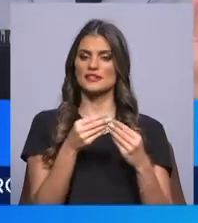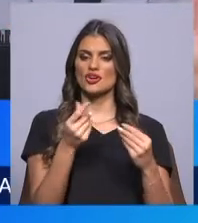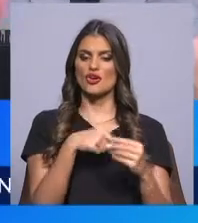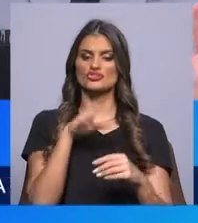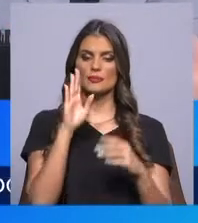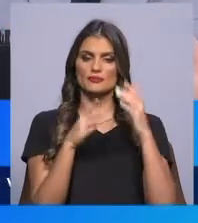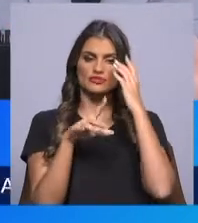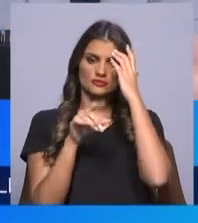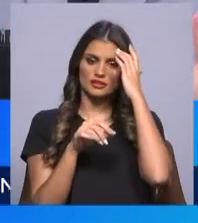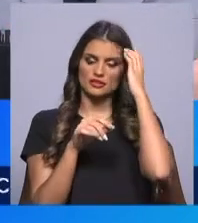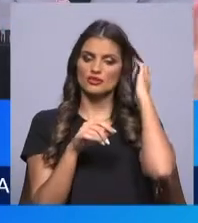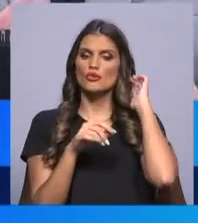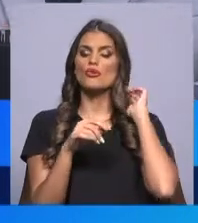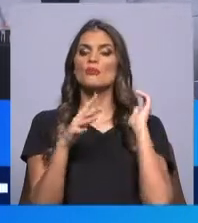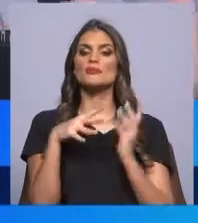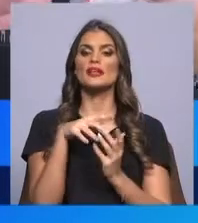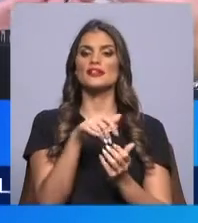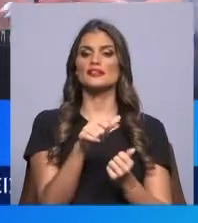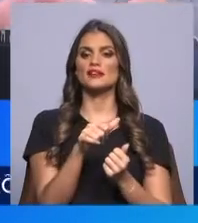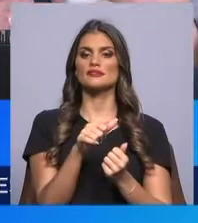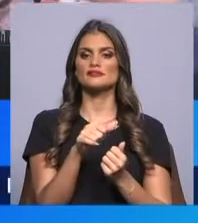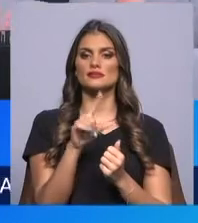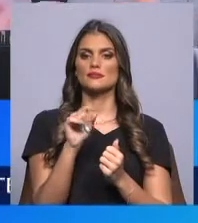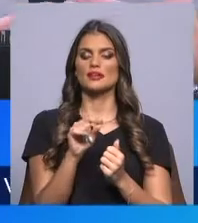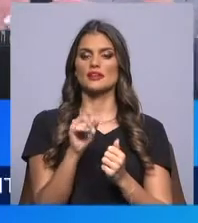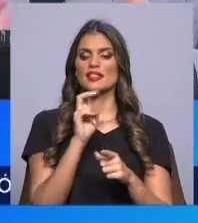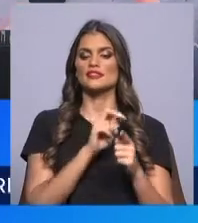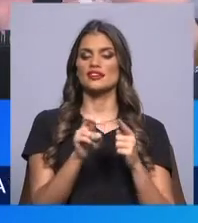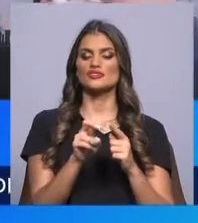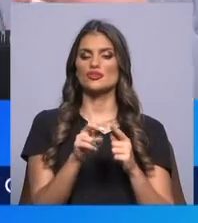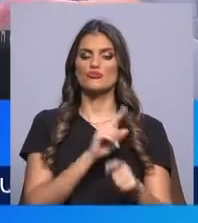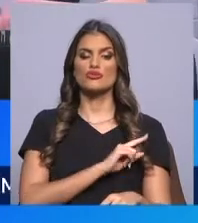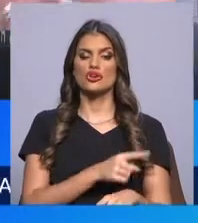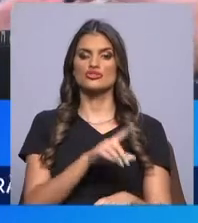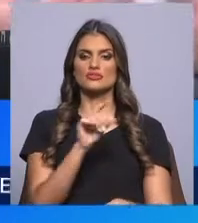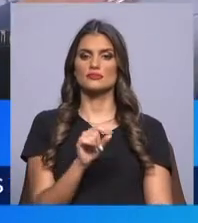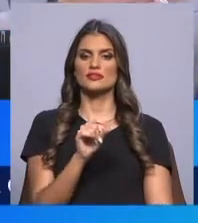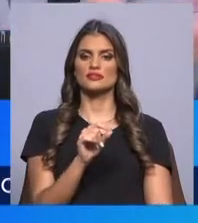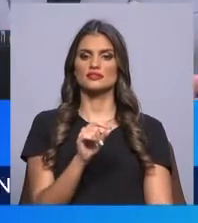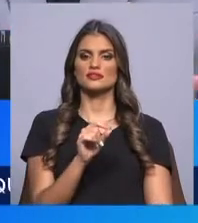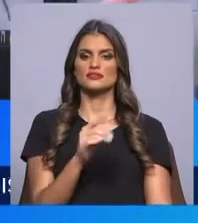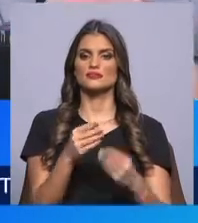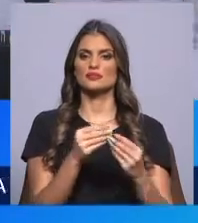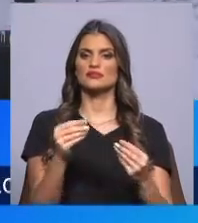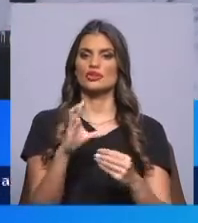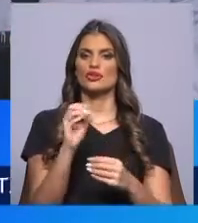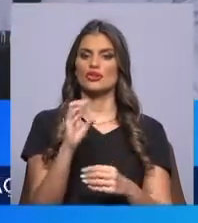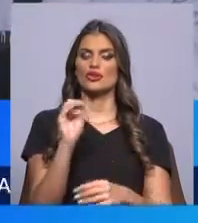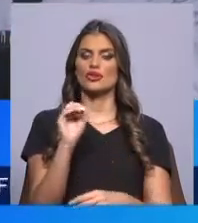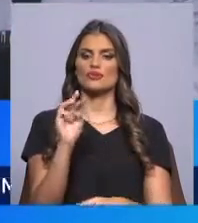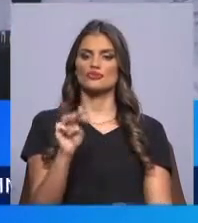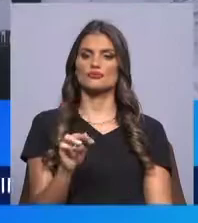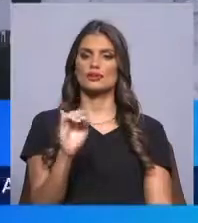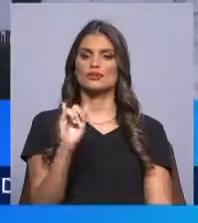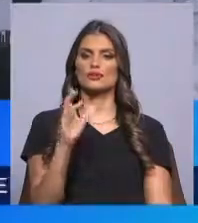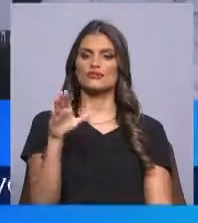sabemos que o nosso planeta é banhado por cargas elétricas muito, muito poderosas que são de antimatéria que vêm de raios cósmicos. Olha, sabemos